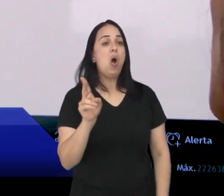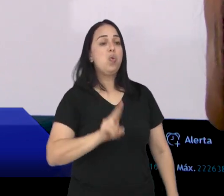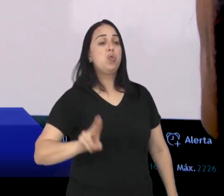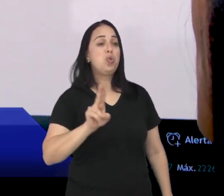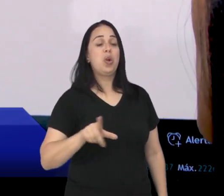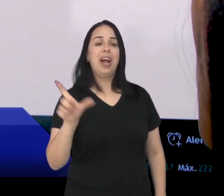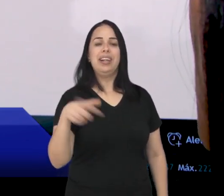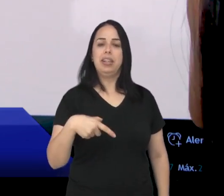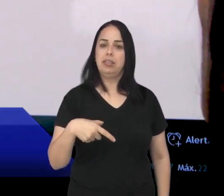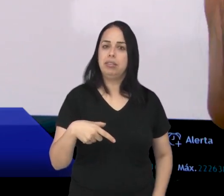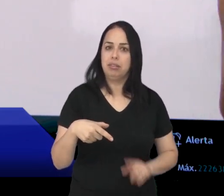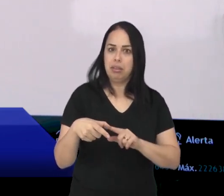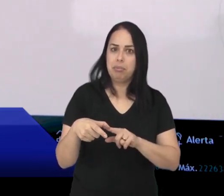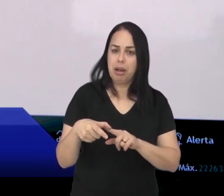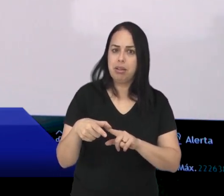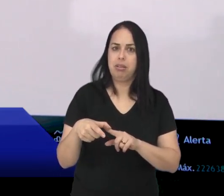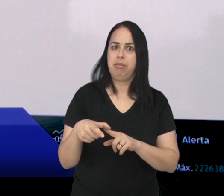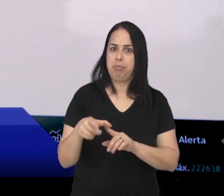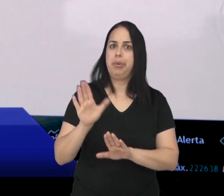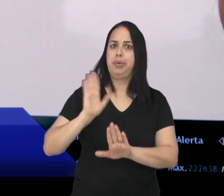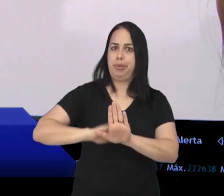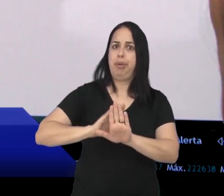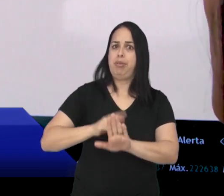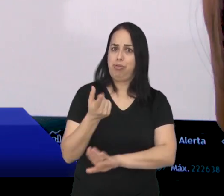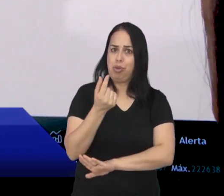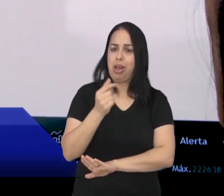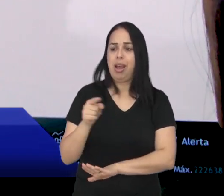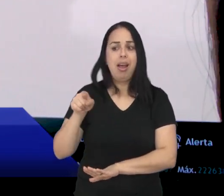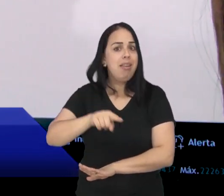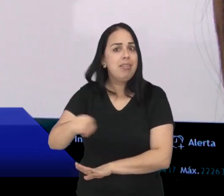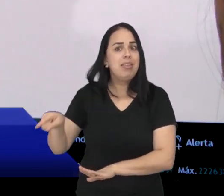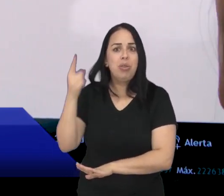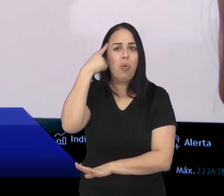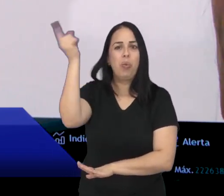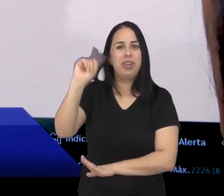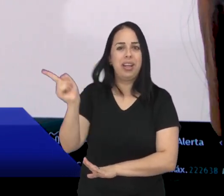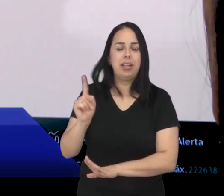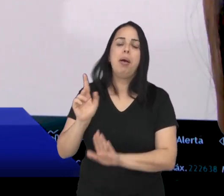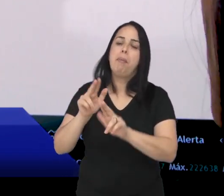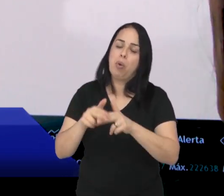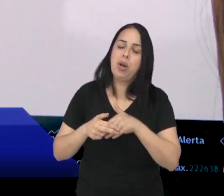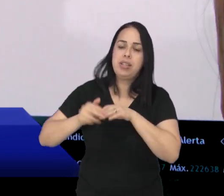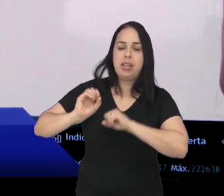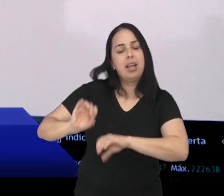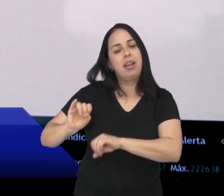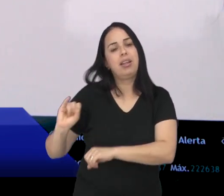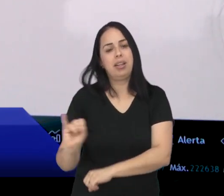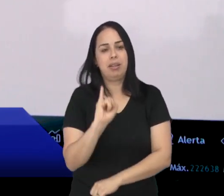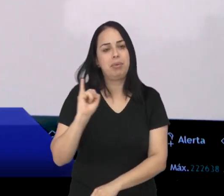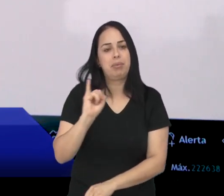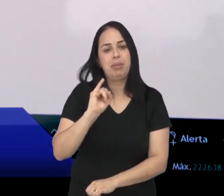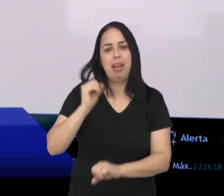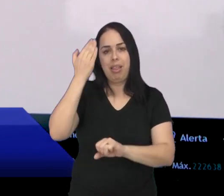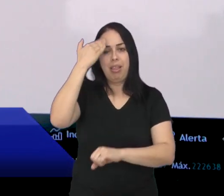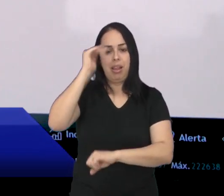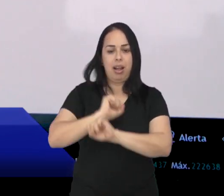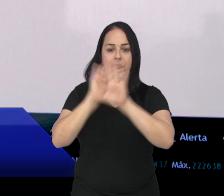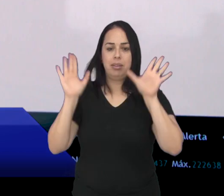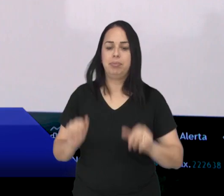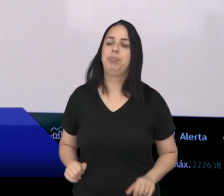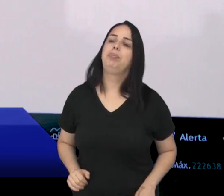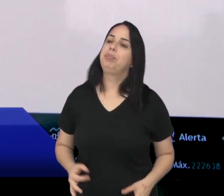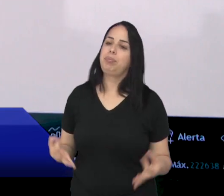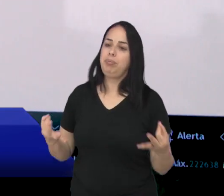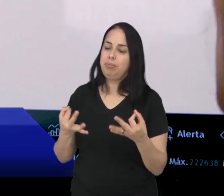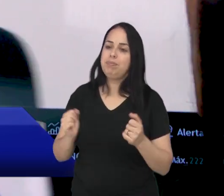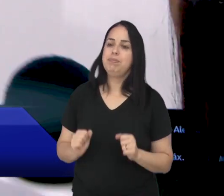não está sem dinheiro, mas usa o cartão. Tá, mas o cartão é dinheiro também. Muitas crianças não entendem isso. Aí é importante trazer elas para perto para poder entender muito